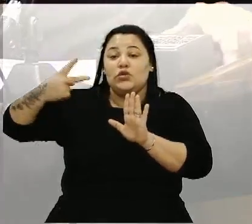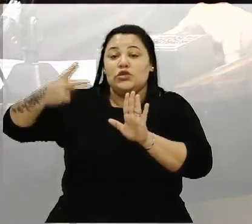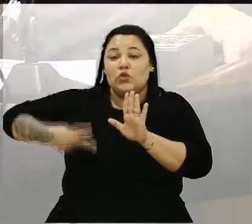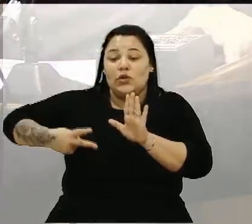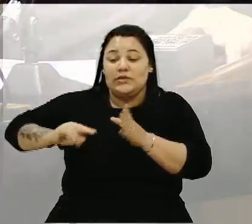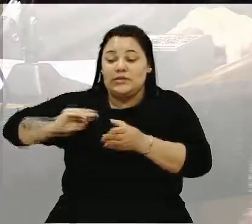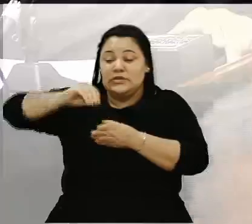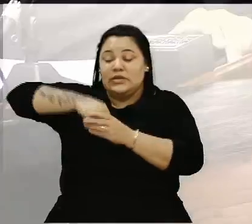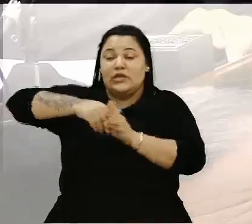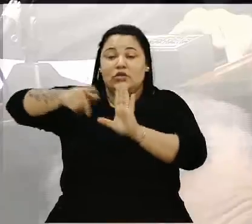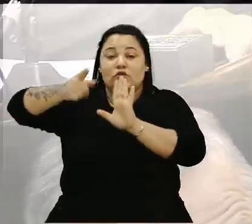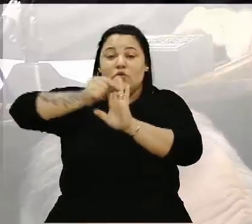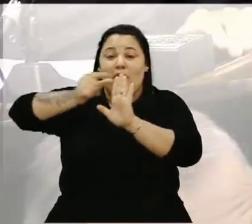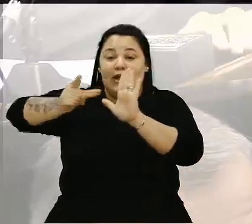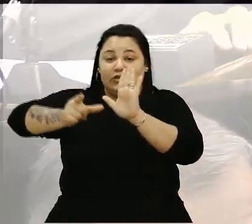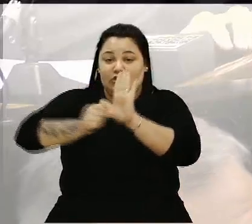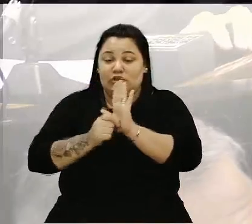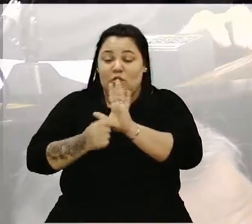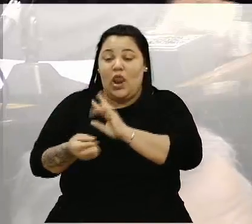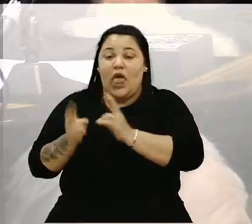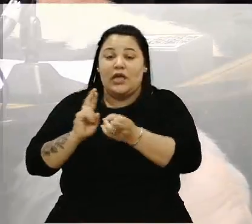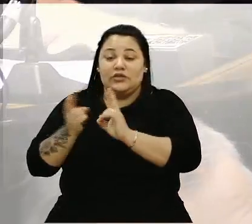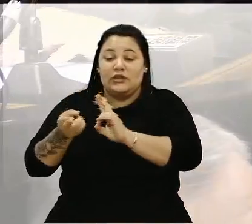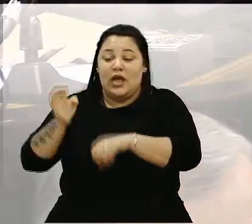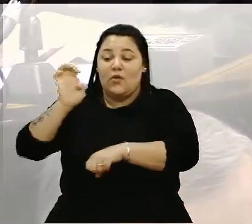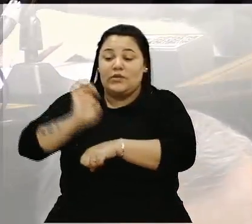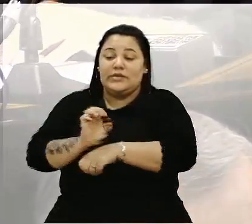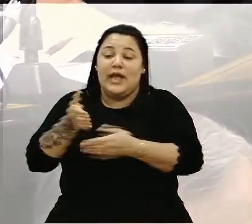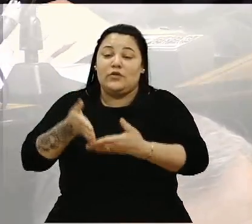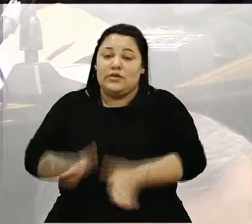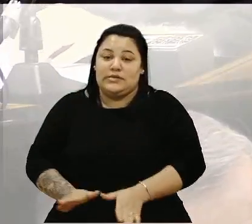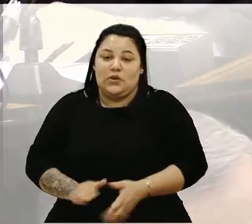artigo, relativos ao seu estado de origem.